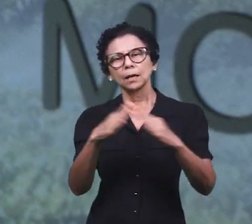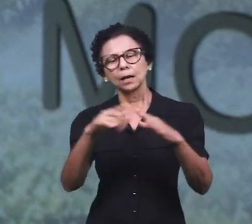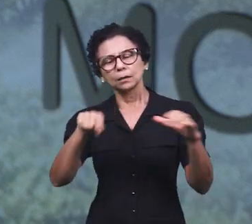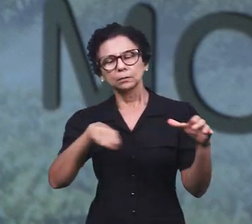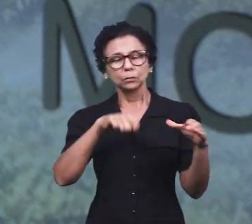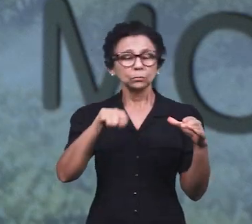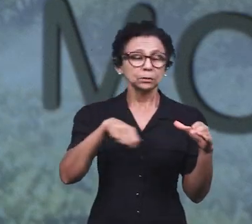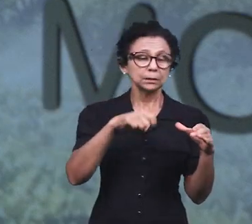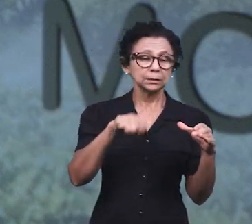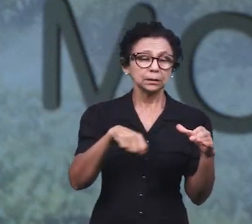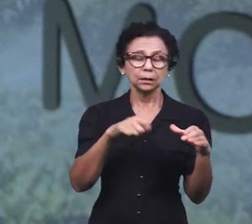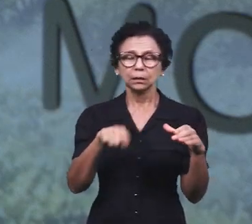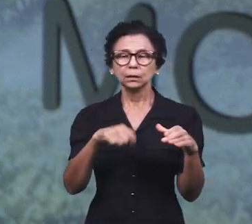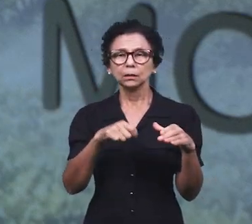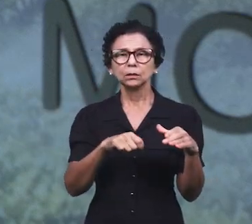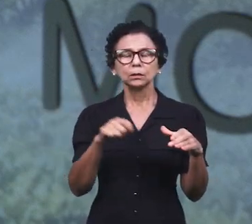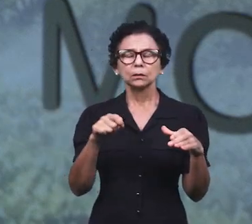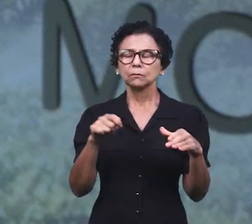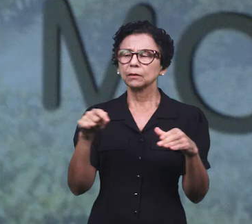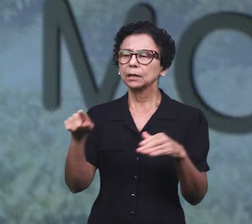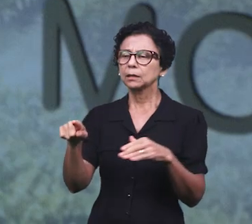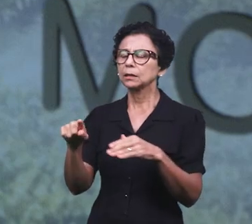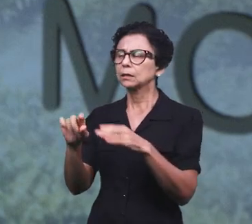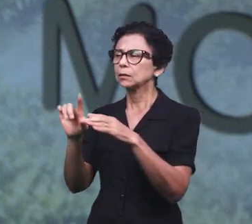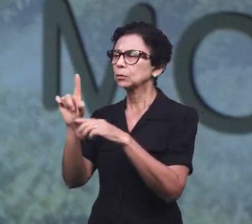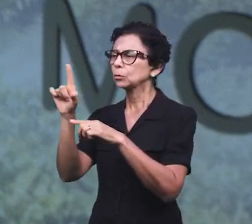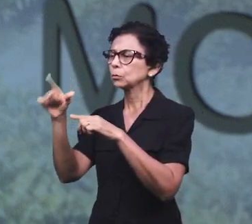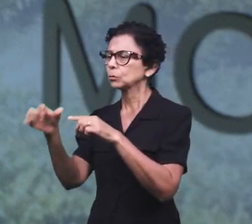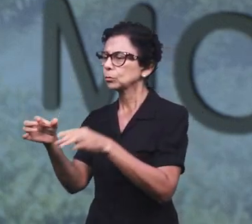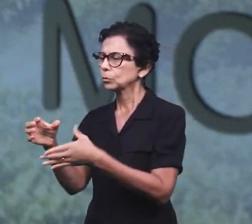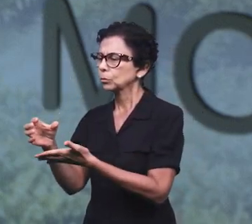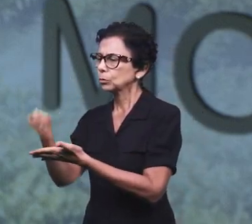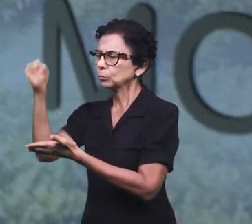vai ali, colhe uma folhinha daquela salsa,